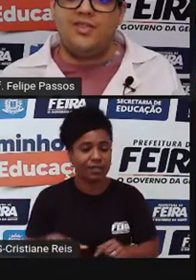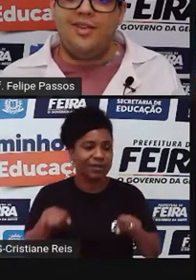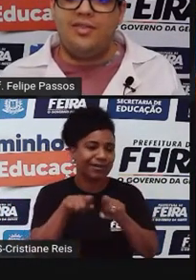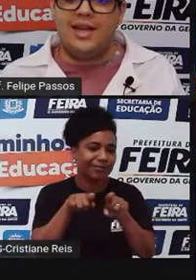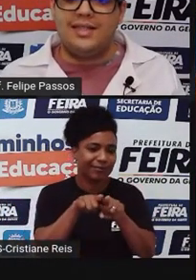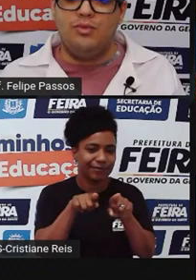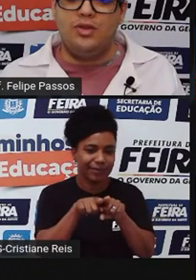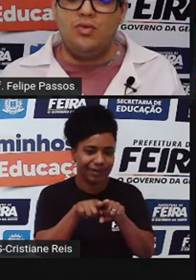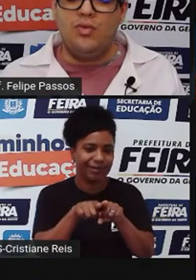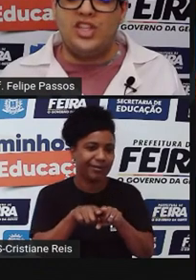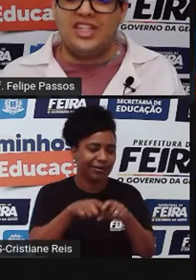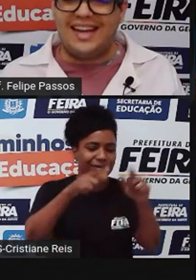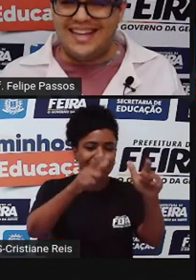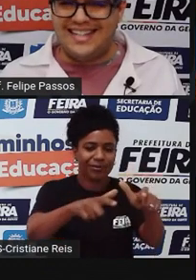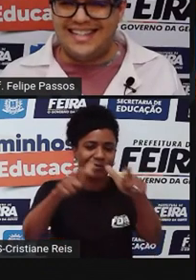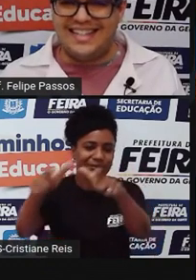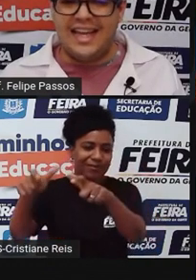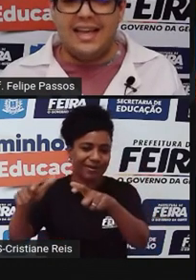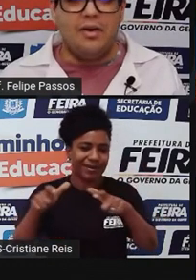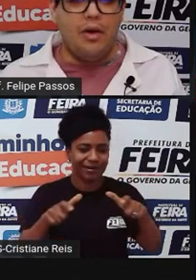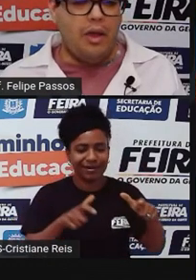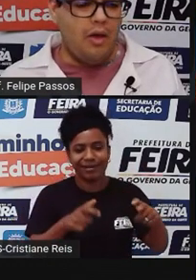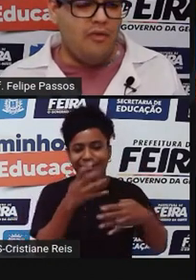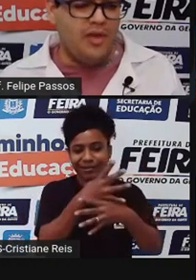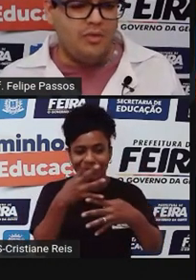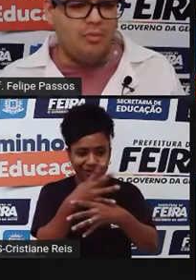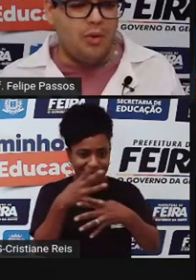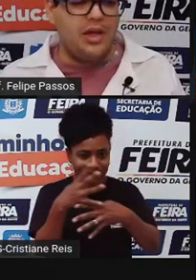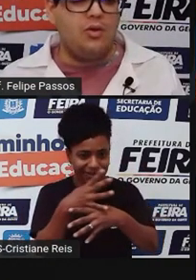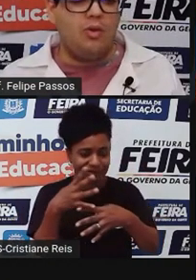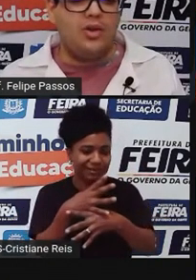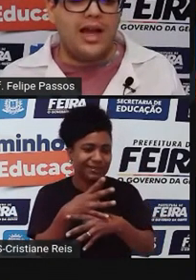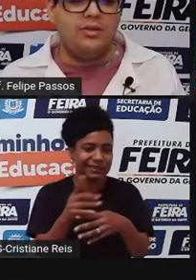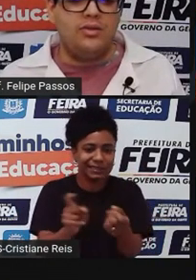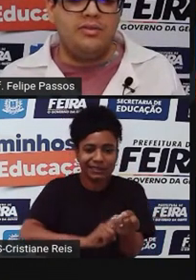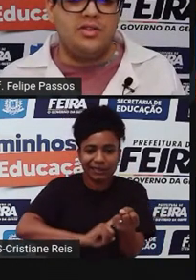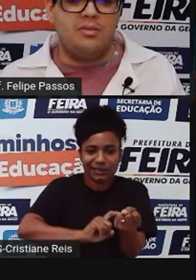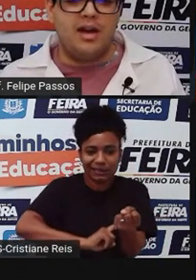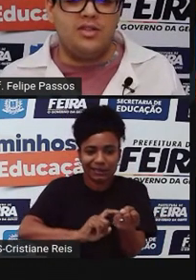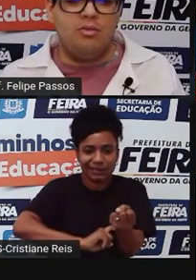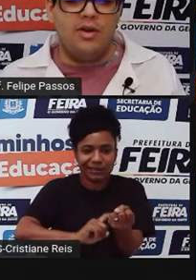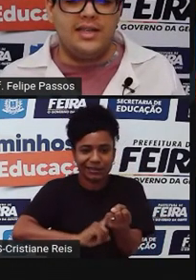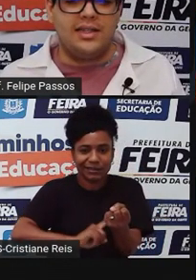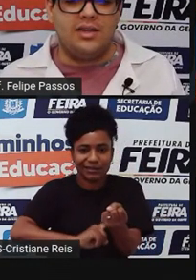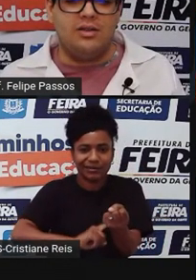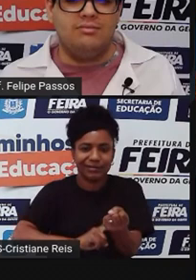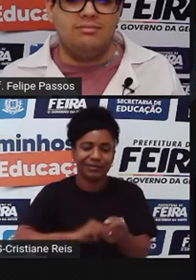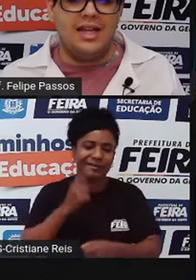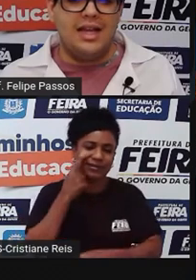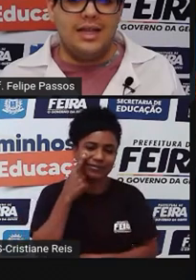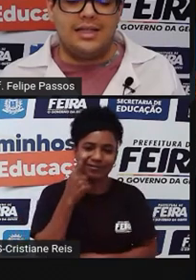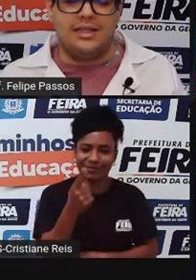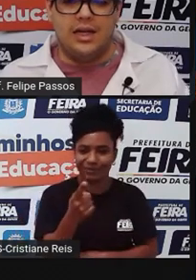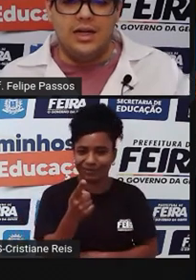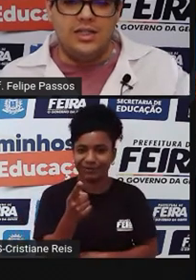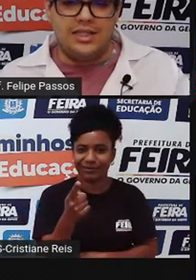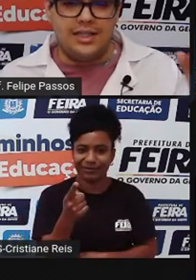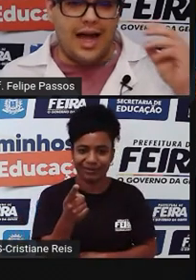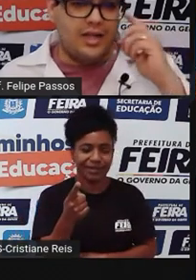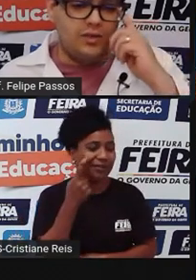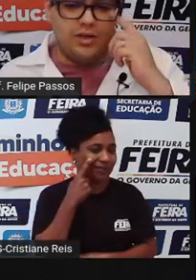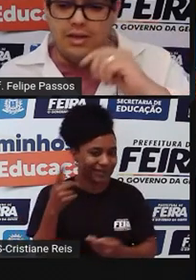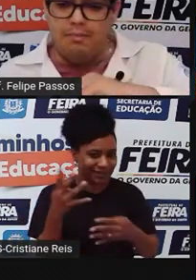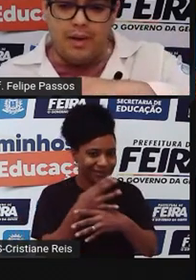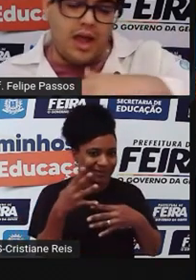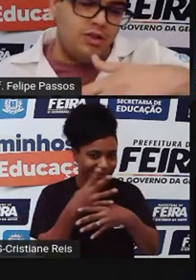também é um ambiente que favorece muito o estresse eu fico um pouquinho incomodado quando eu vejo a imagem como essa aqui ó essas